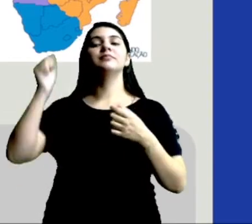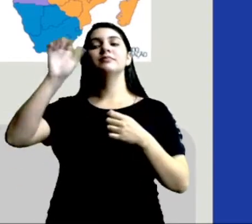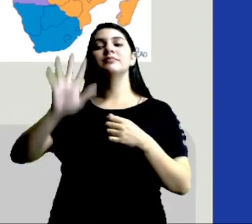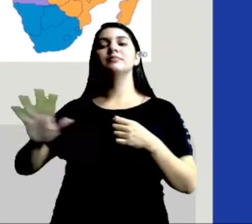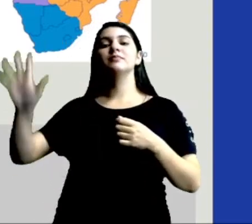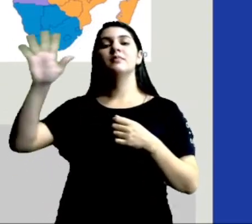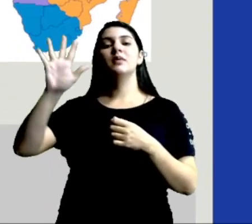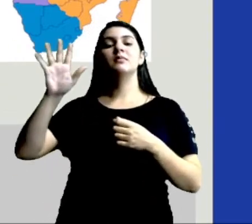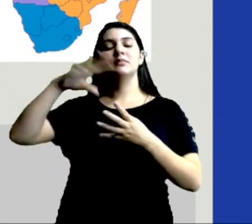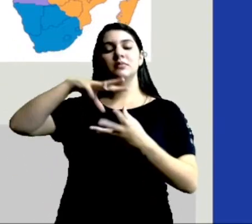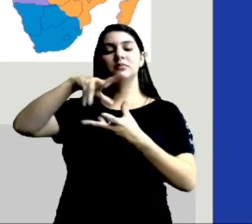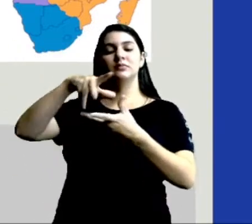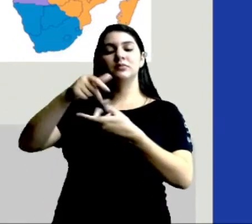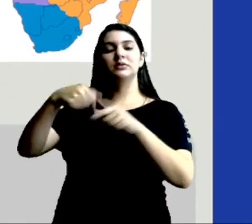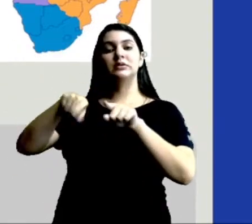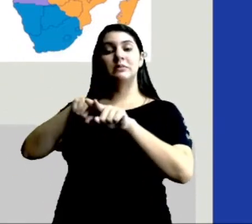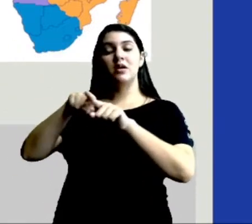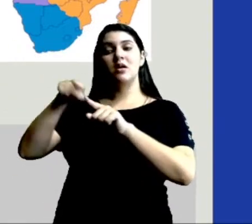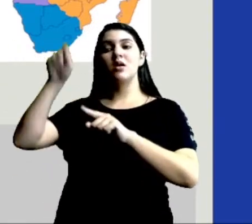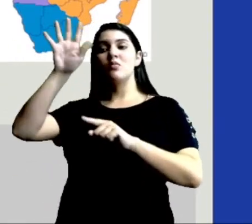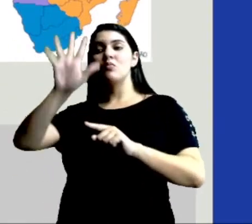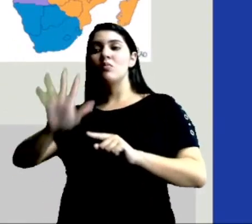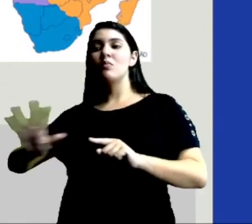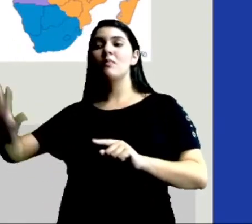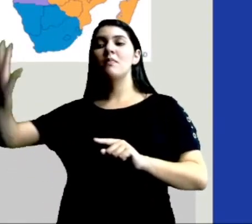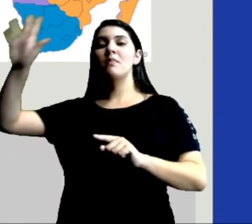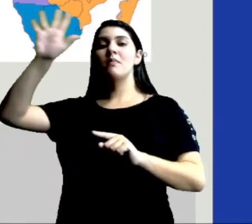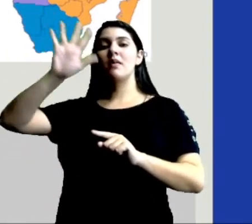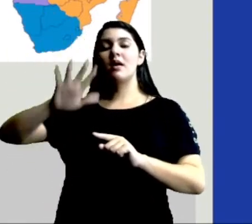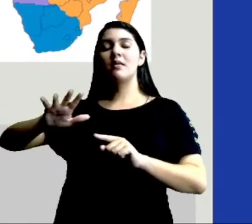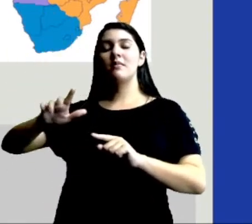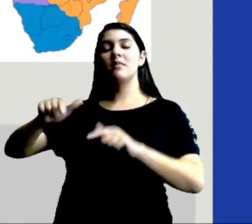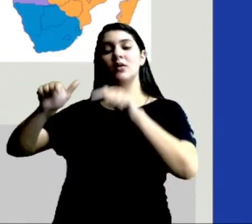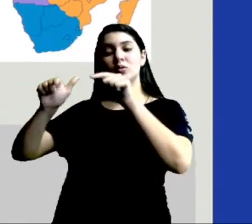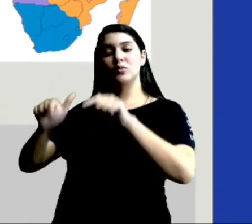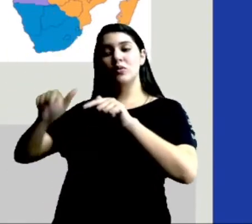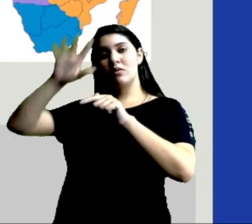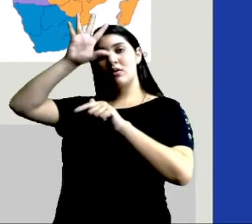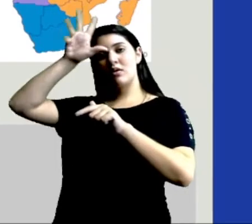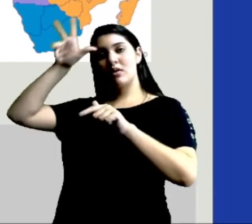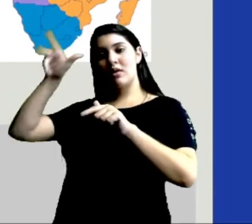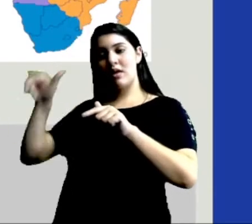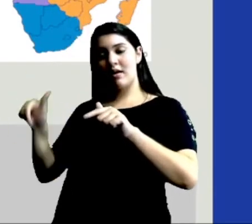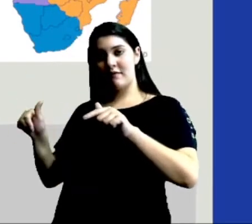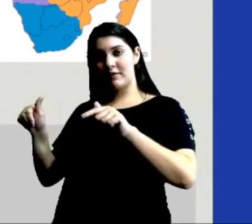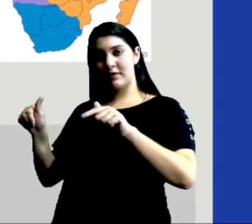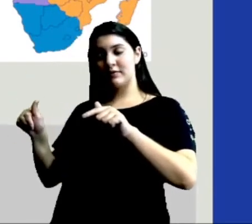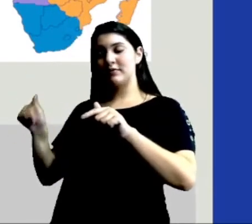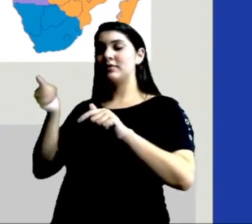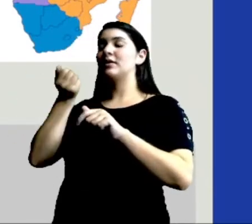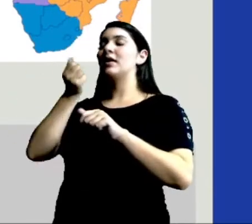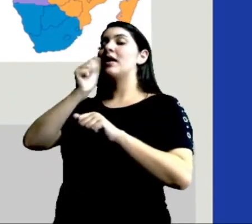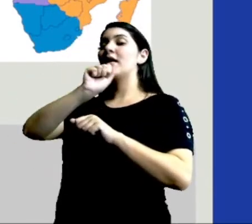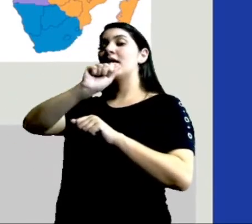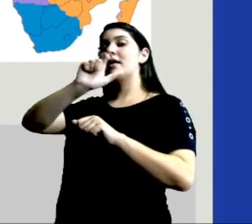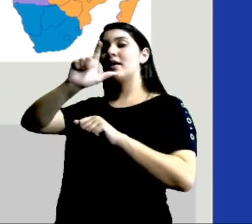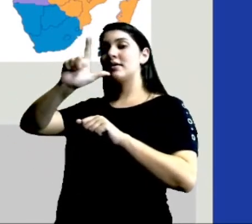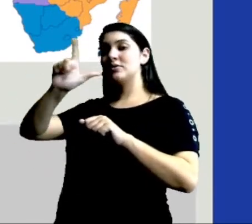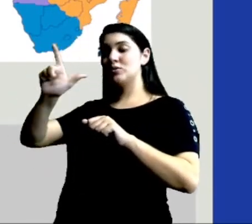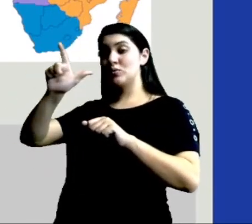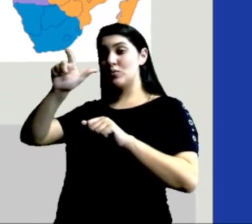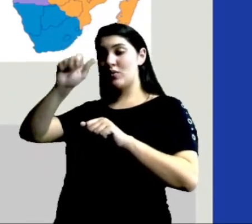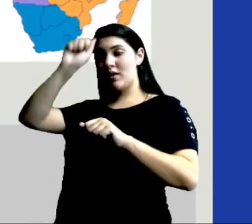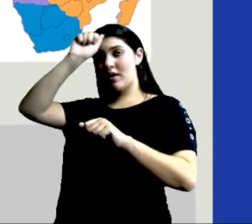o mapa do continente africano, onde temos aqui de cor azul a África